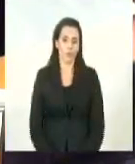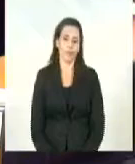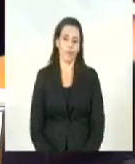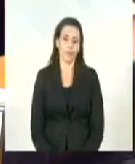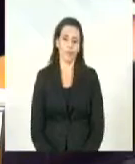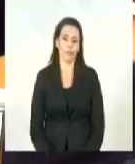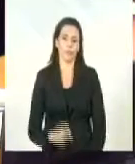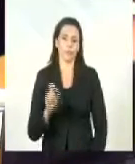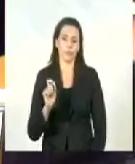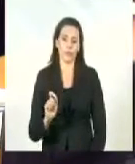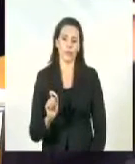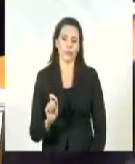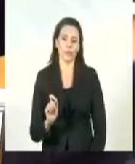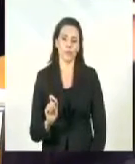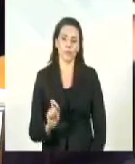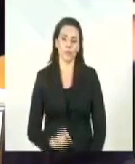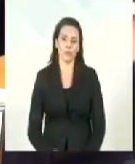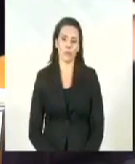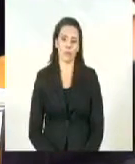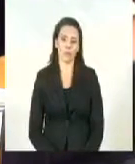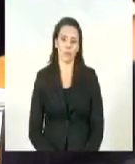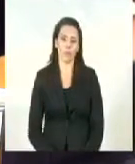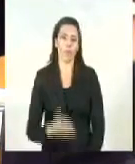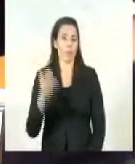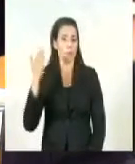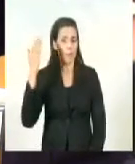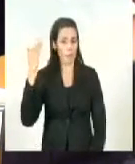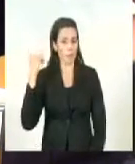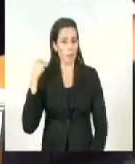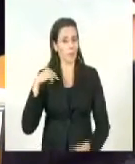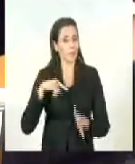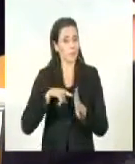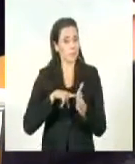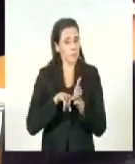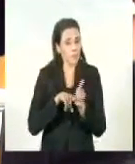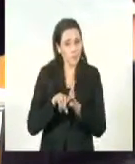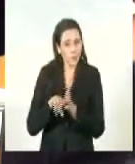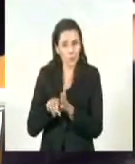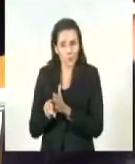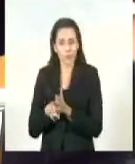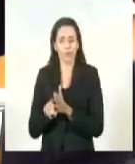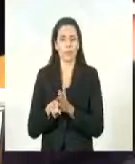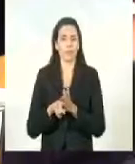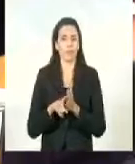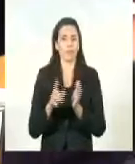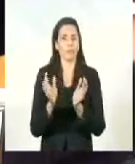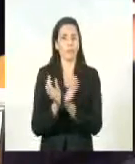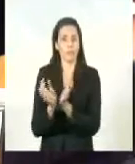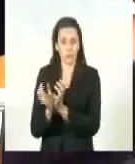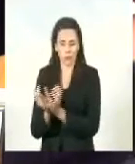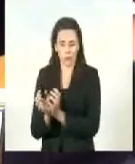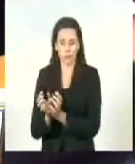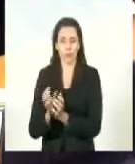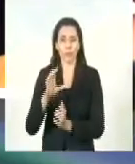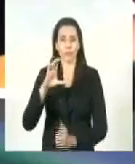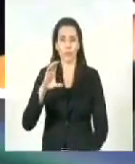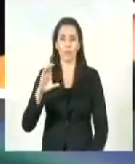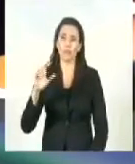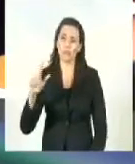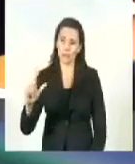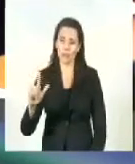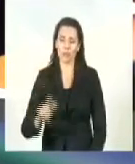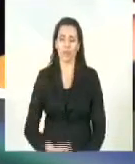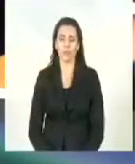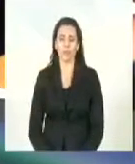assim como houve a consulta à CCL, ao TCE, no caso, também houve